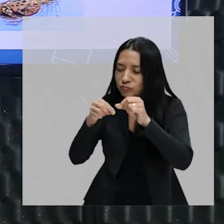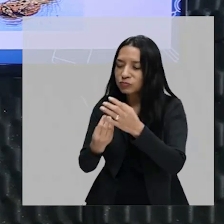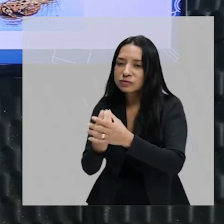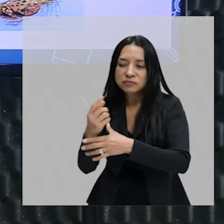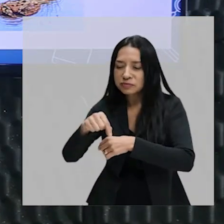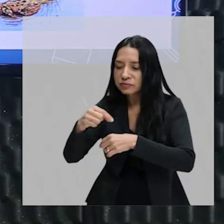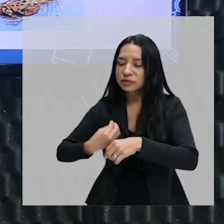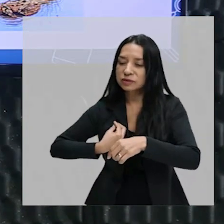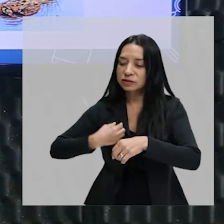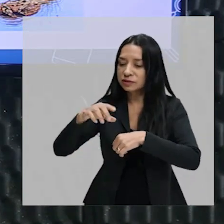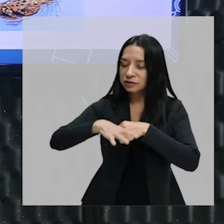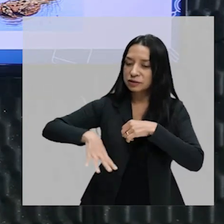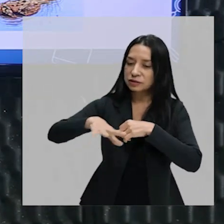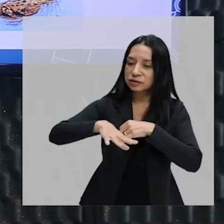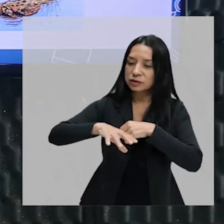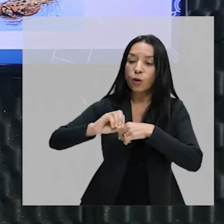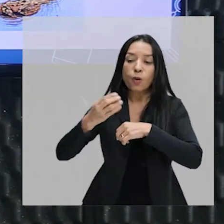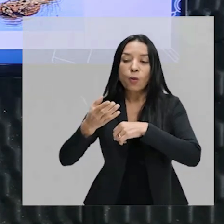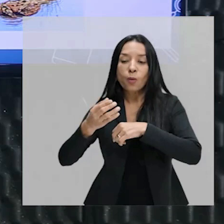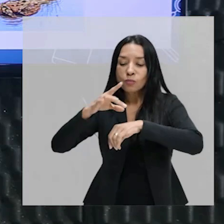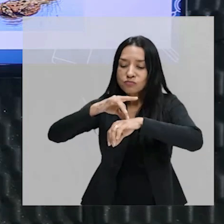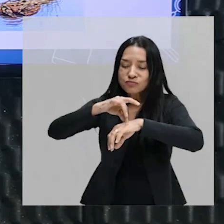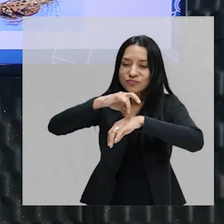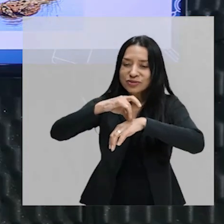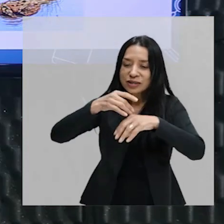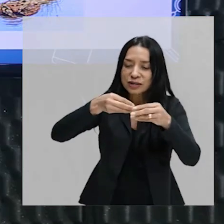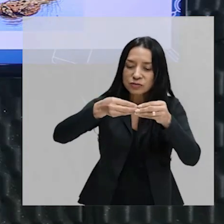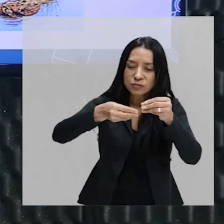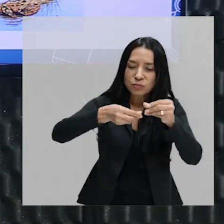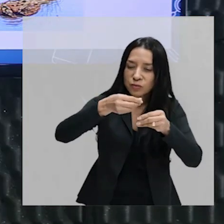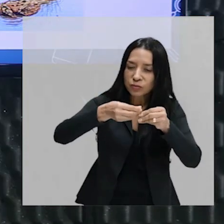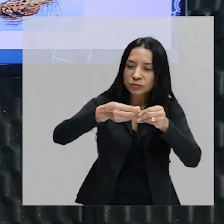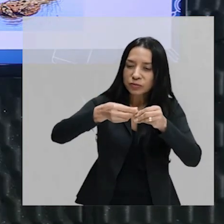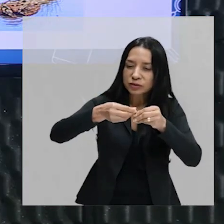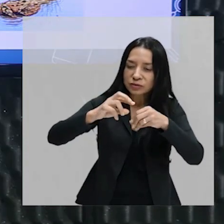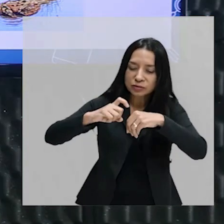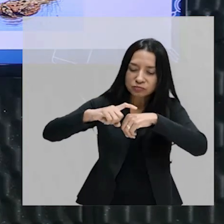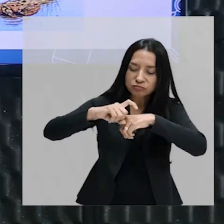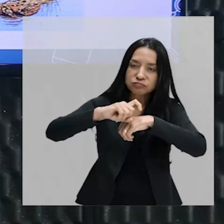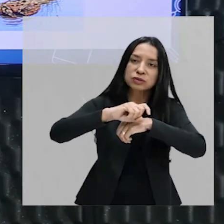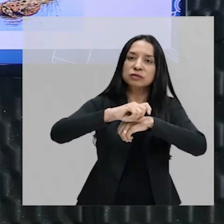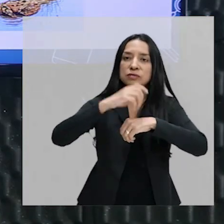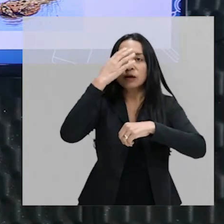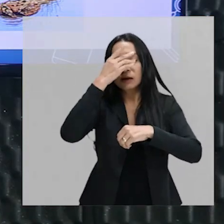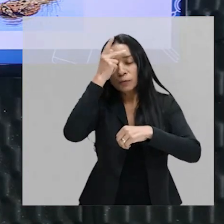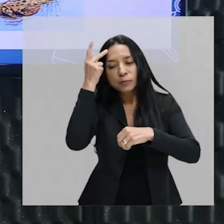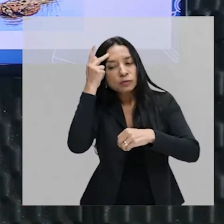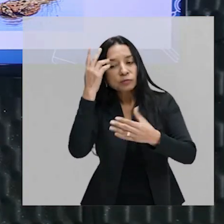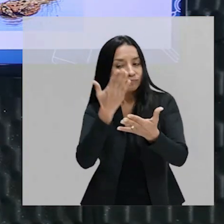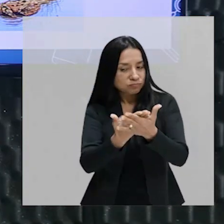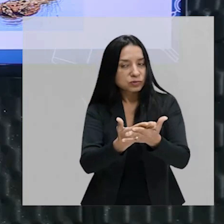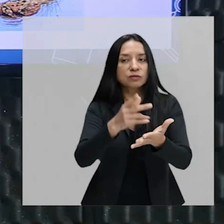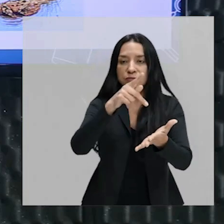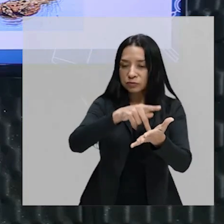ou até mesmo um pedaço de carne podre poderia dar origem a larvas e as pessoas acreditavam que realmente